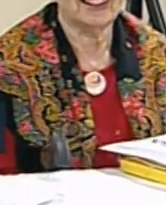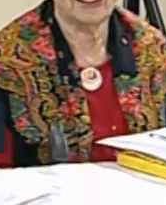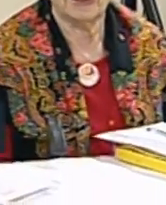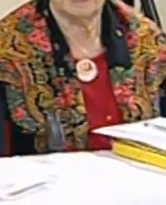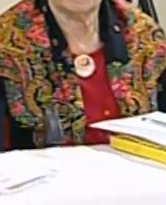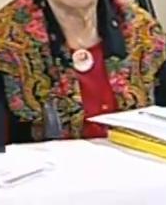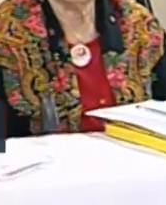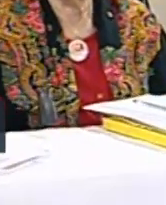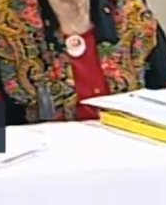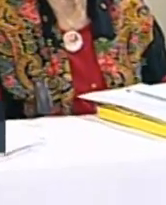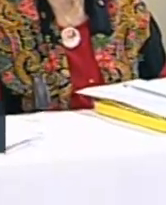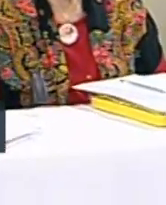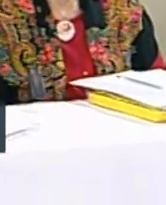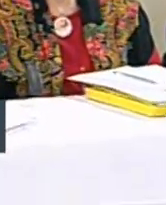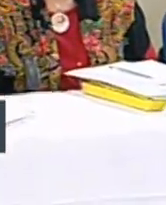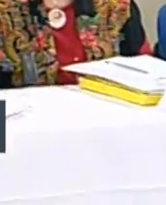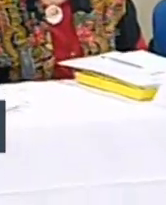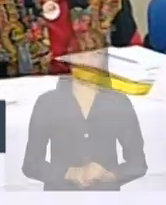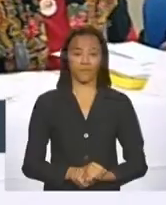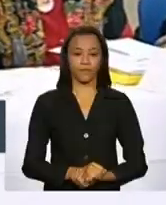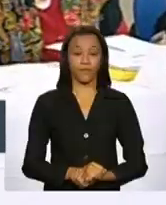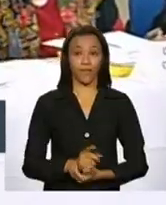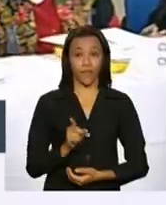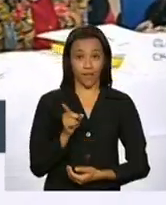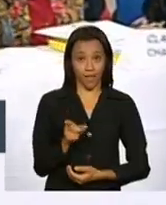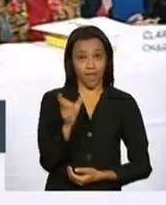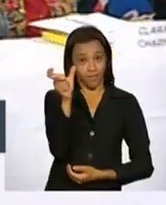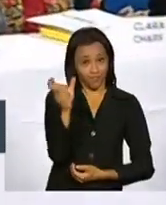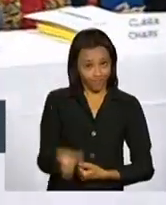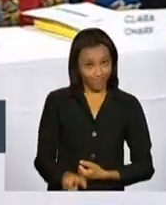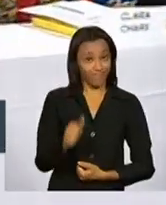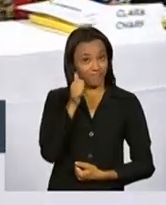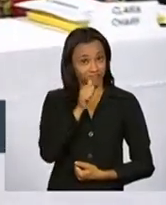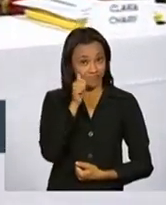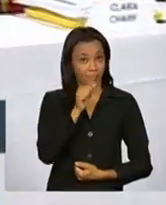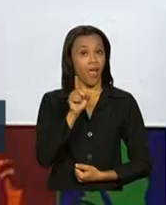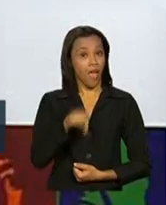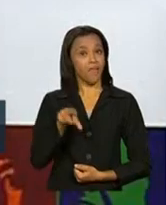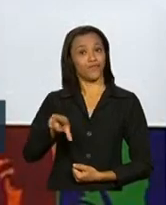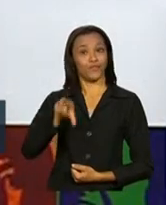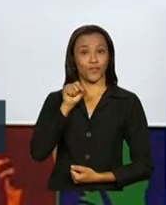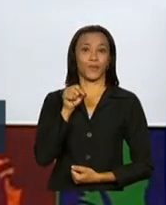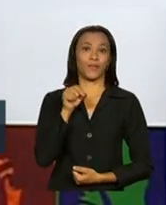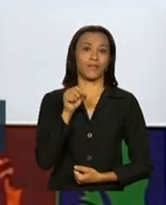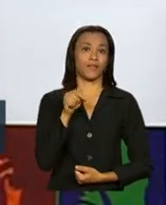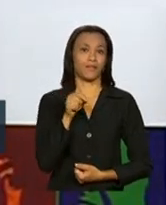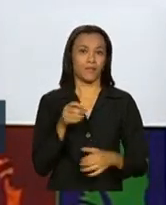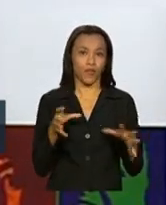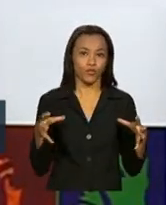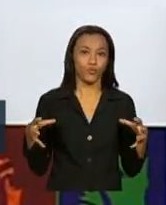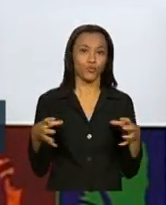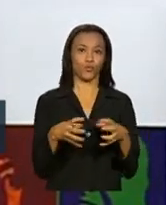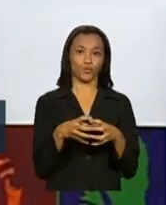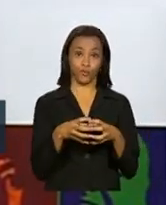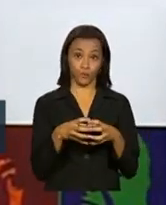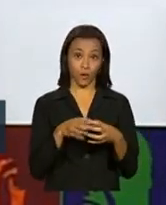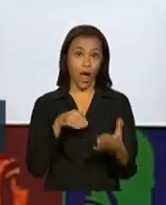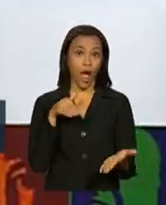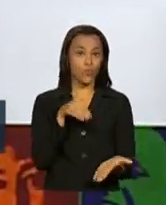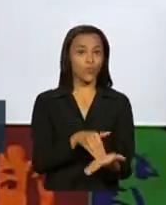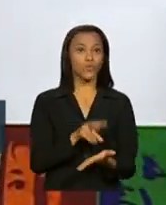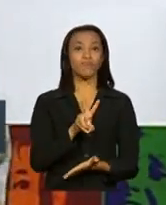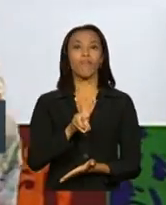foi e Eleita para compor a última